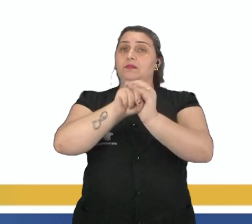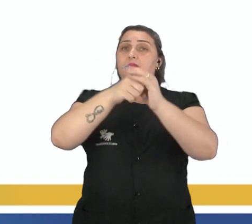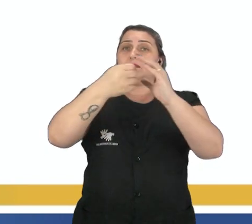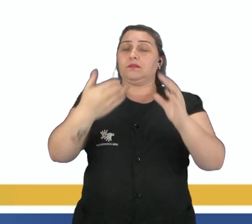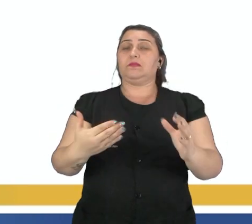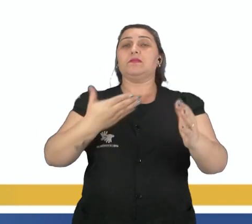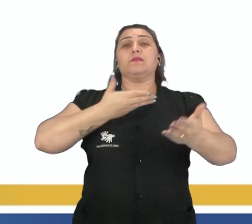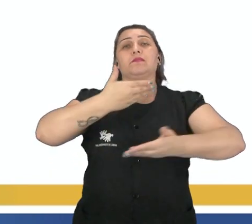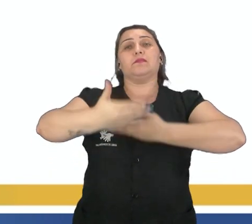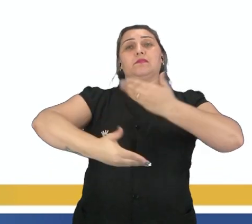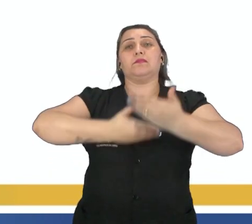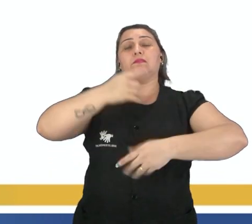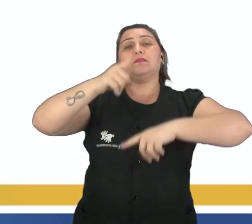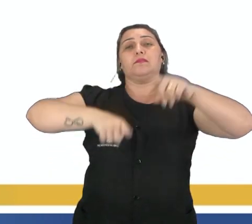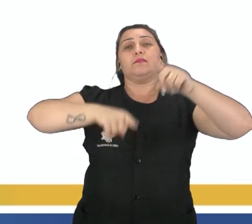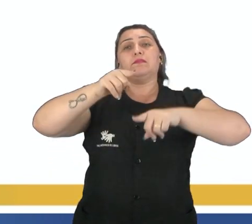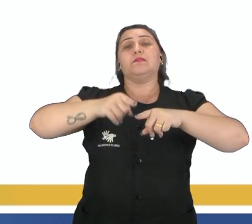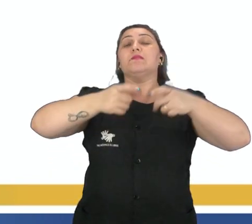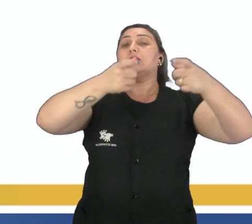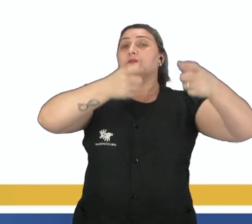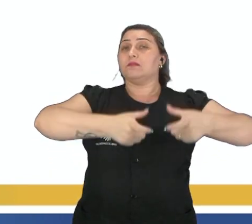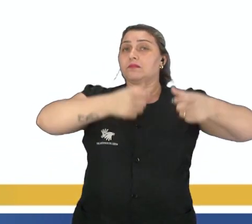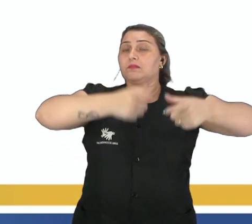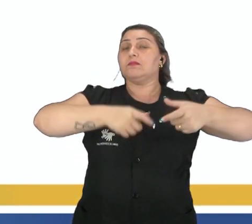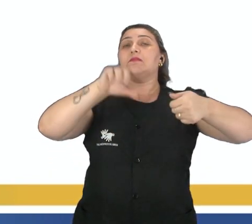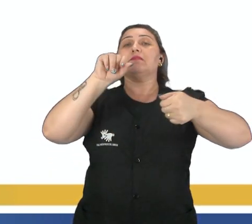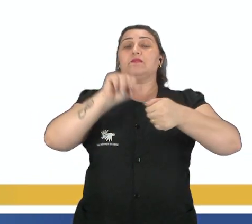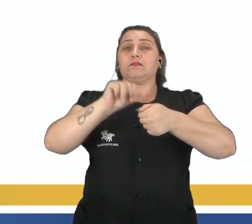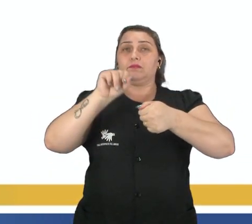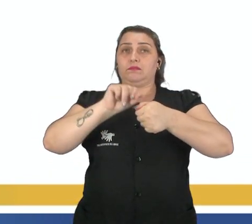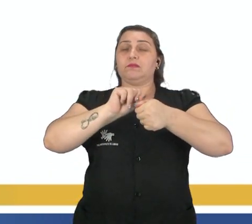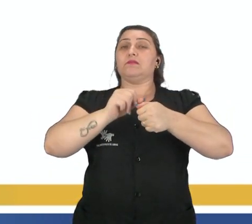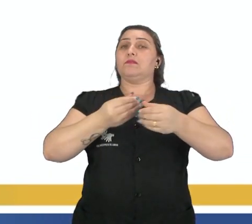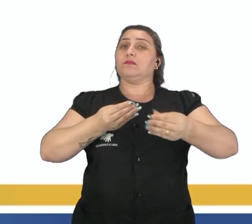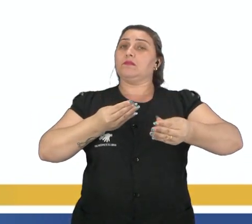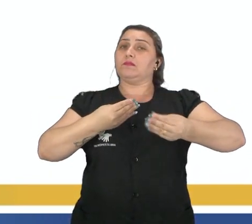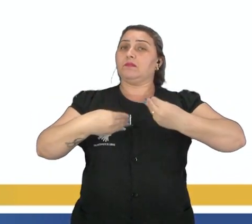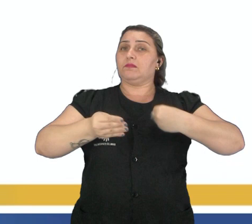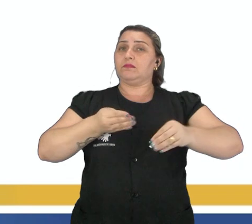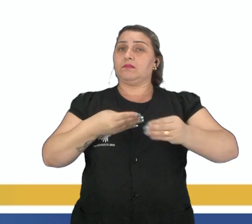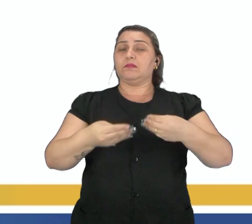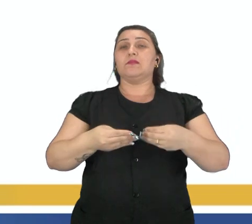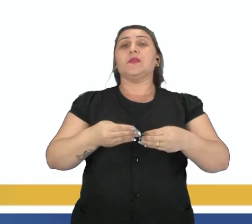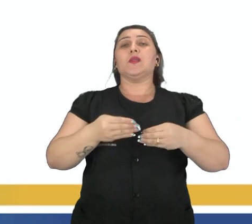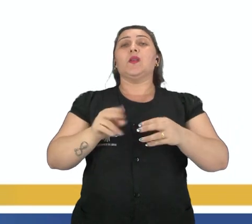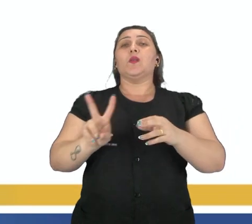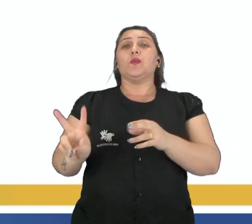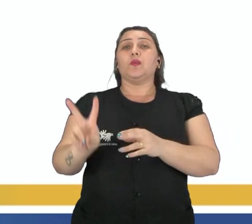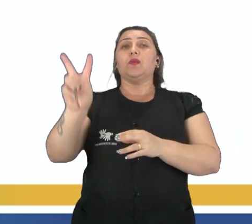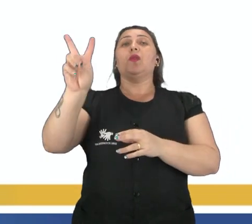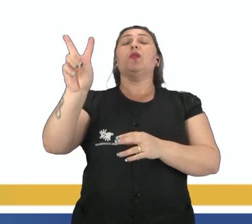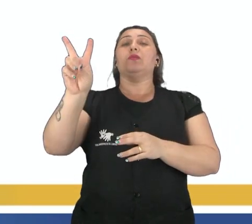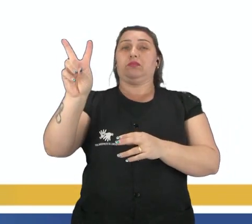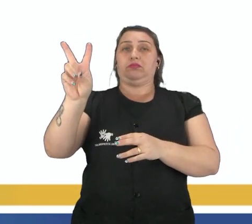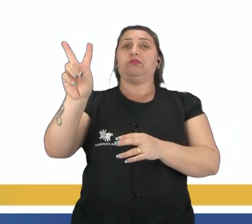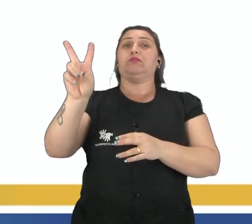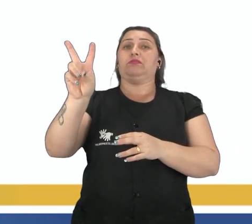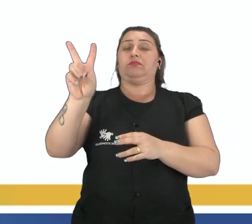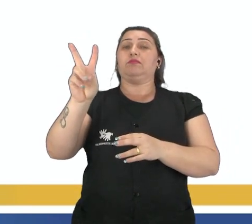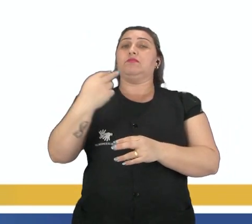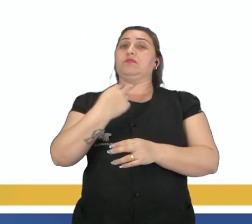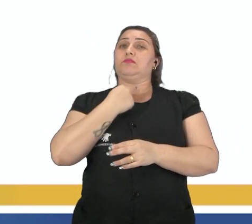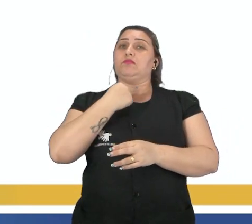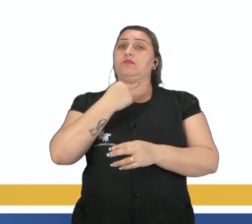característica que vai relacionar a massa de um objeto feito de um determinado material com o volume que ele ocupa. É